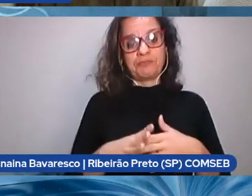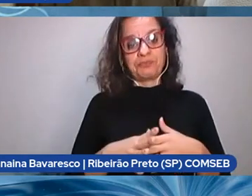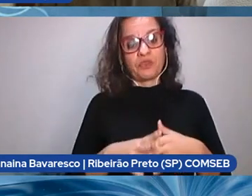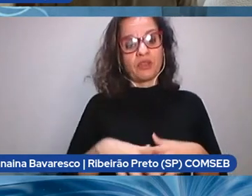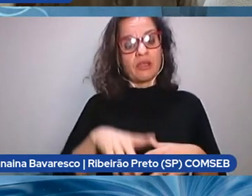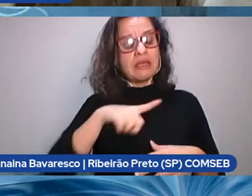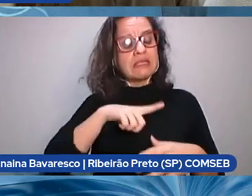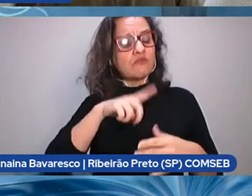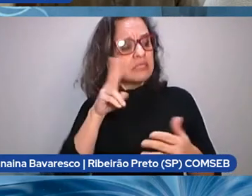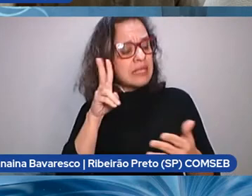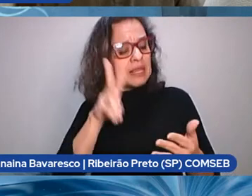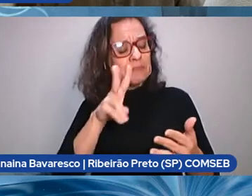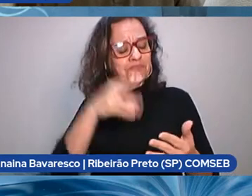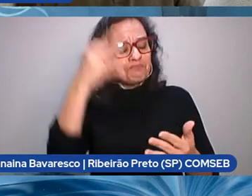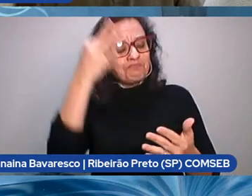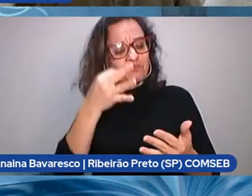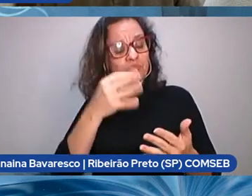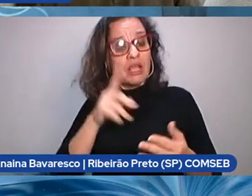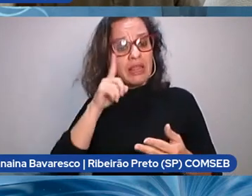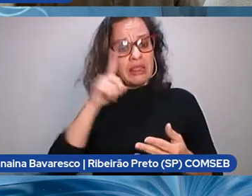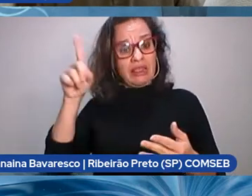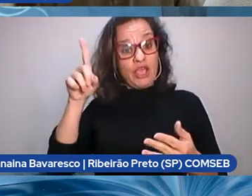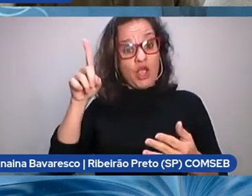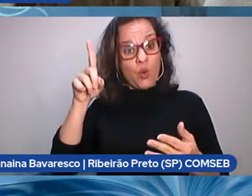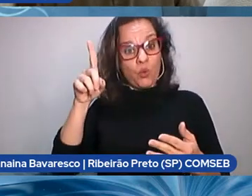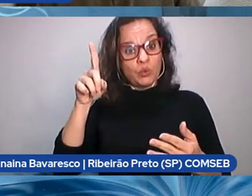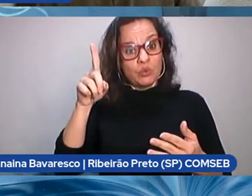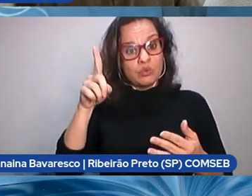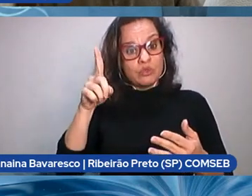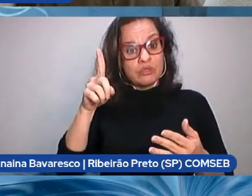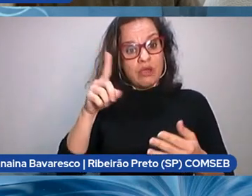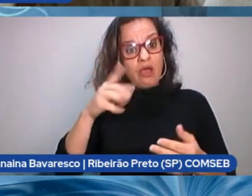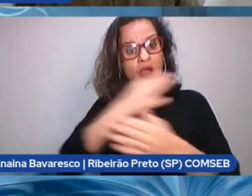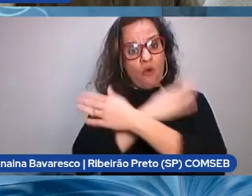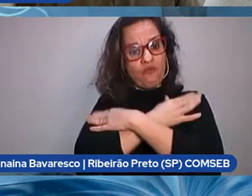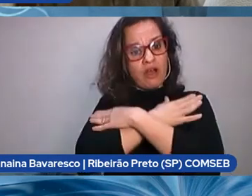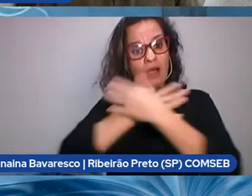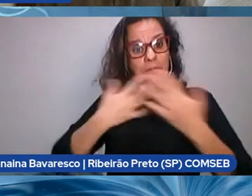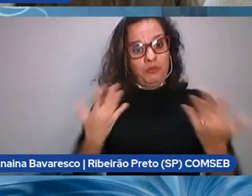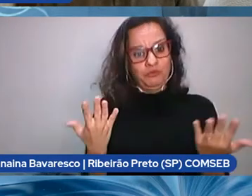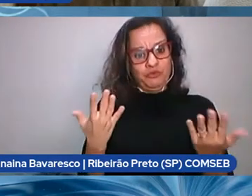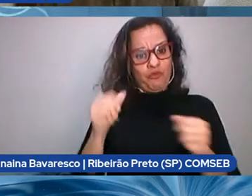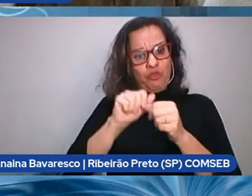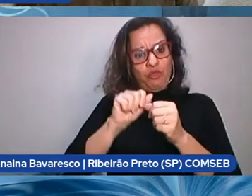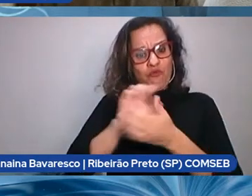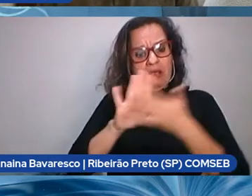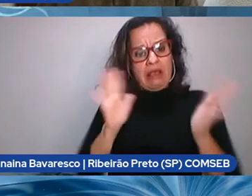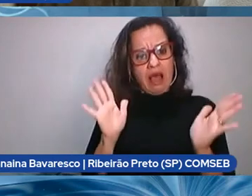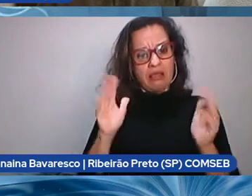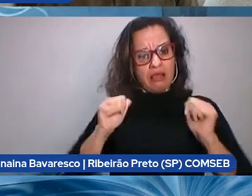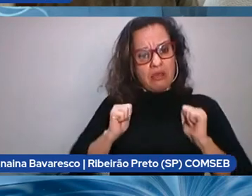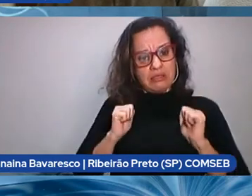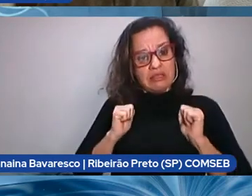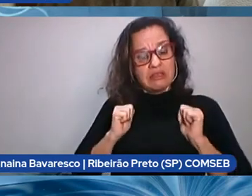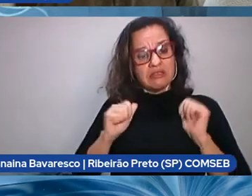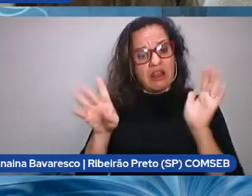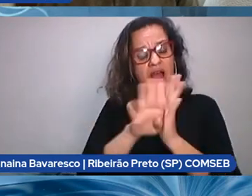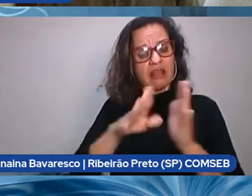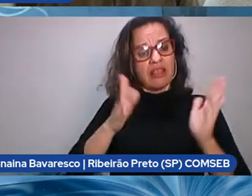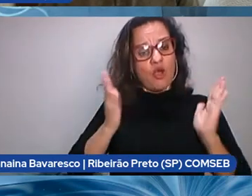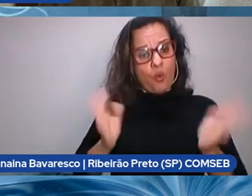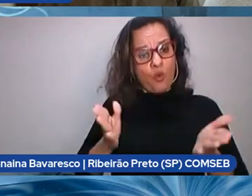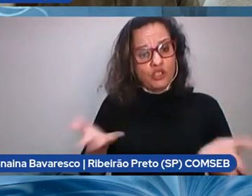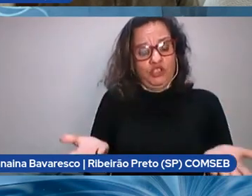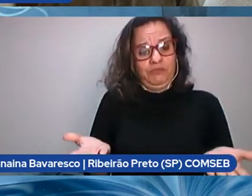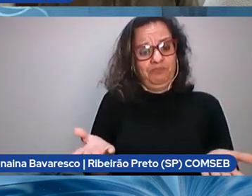da letra, Deus é um vagabundo, porque não faz mais nada. Está descansando até hoje. E essa é uma